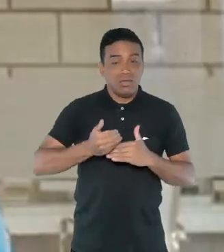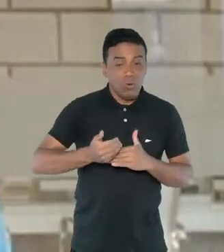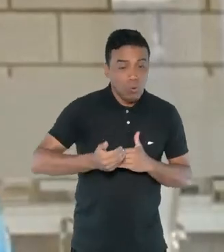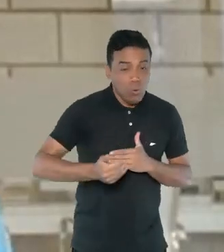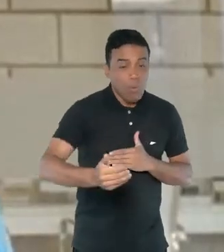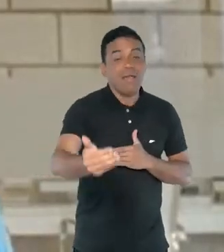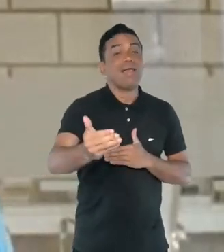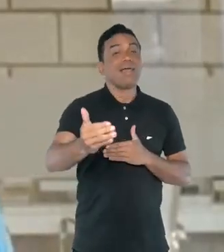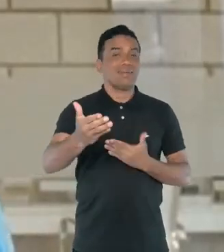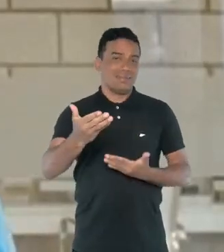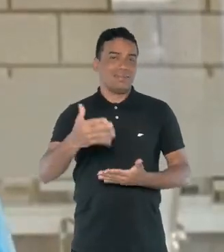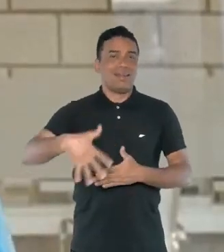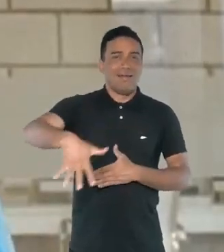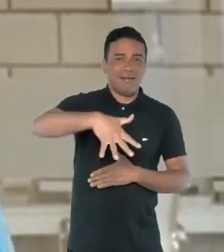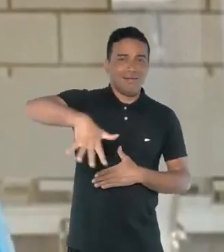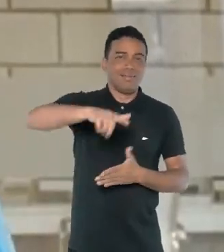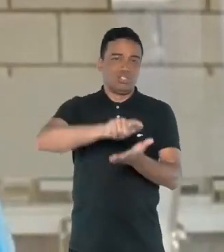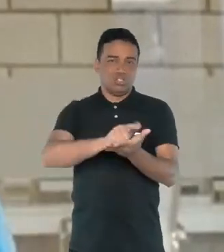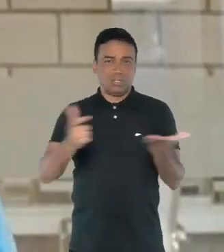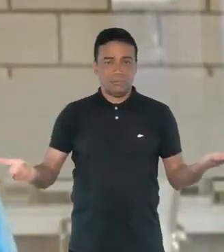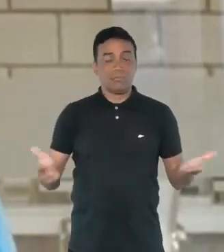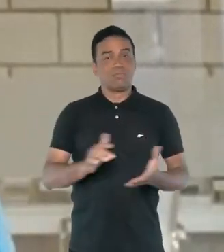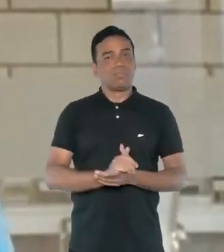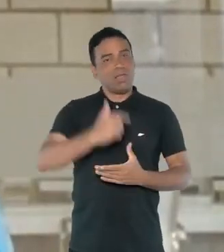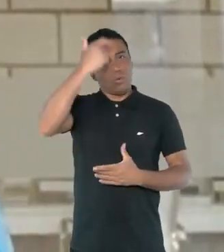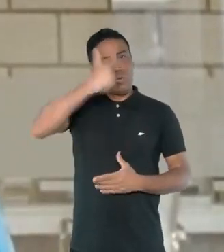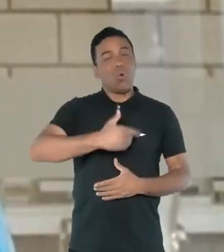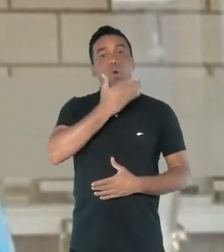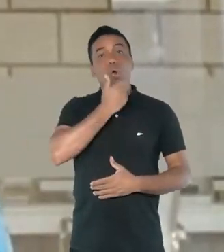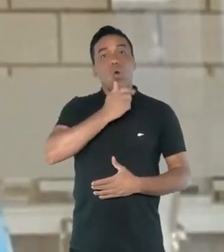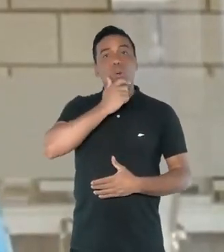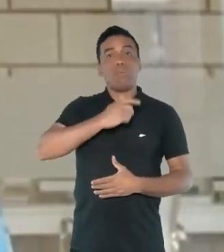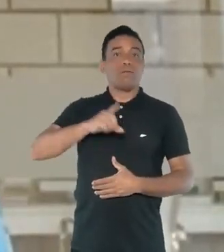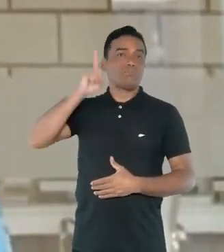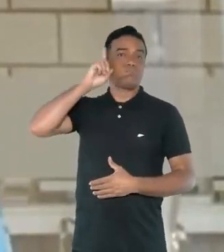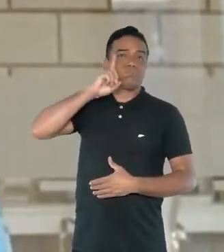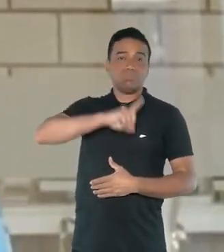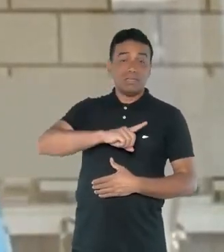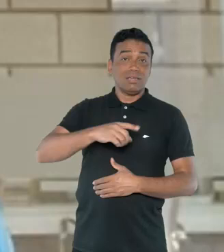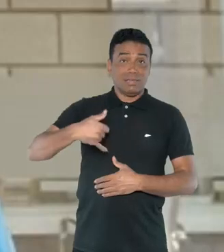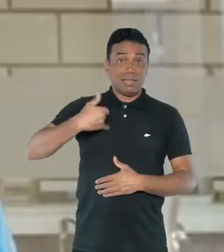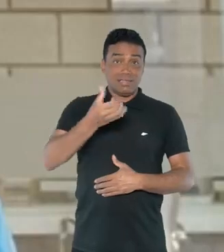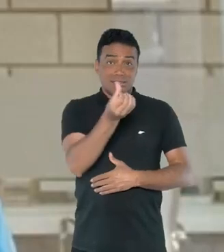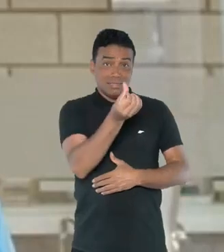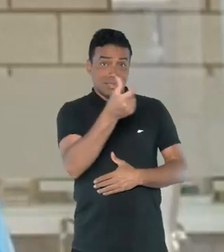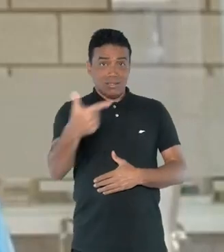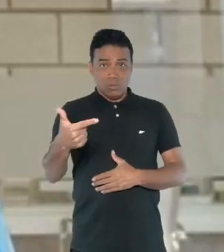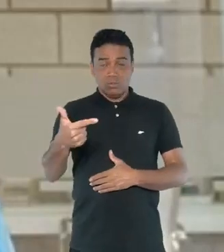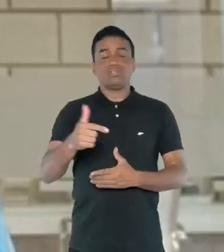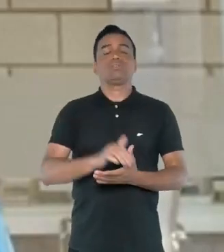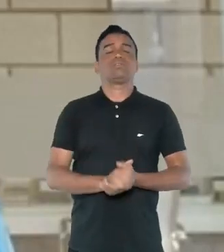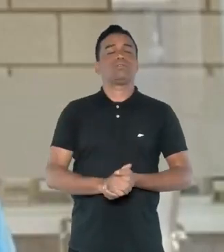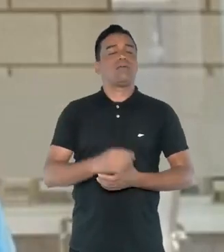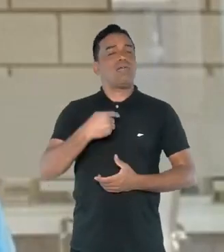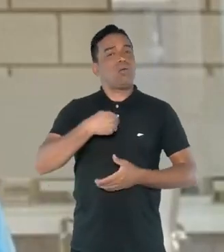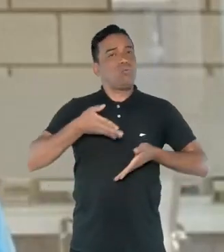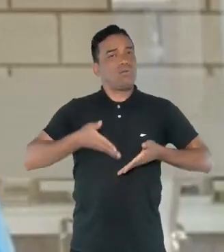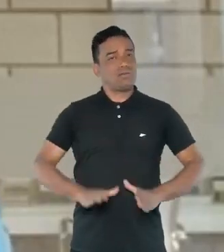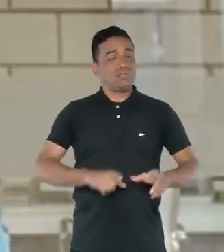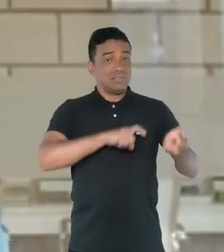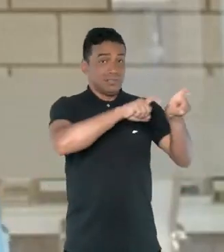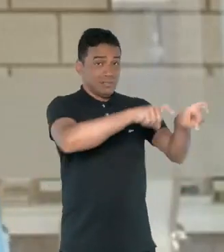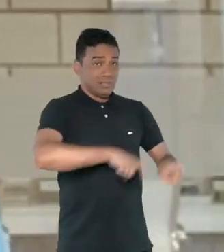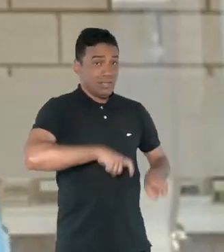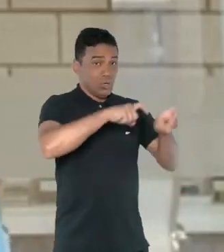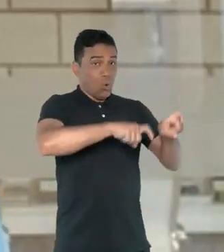começa nessa vida. Eu sou um homem pardo de 62 anos, eu nasci no